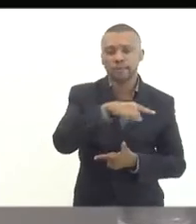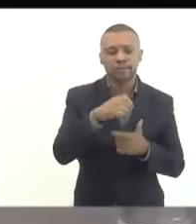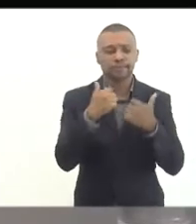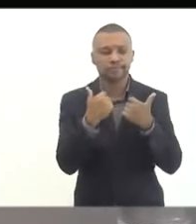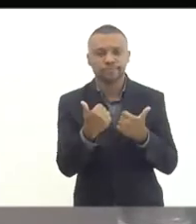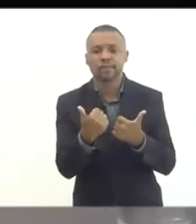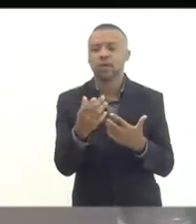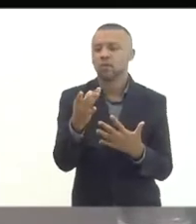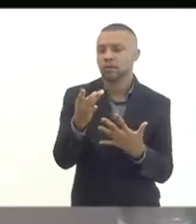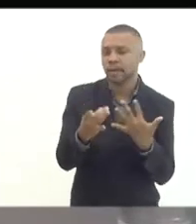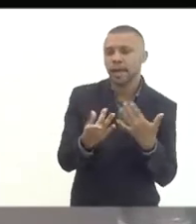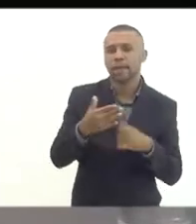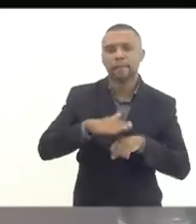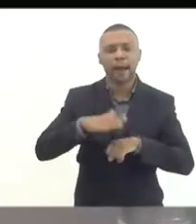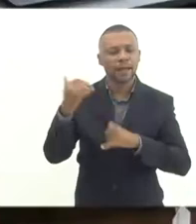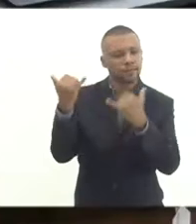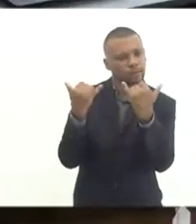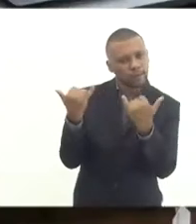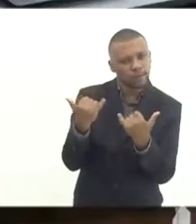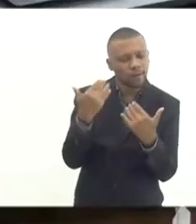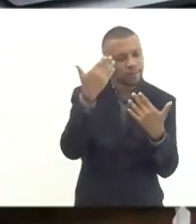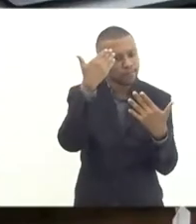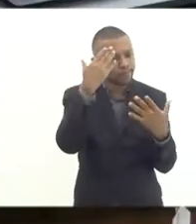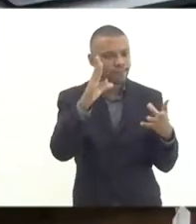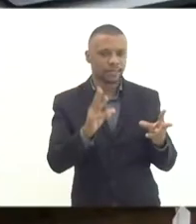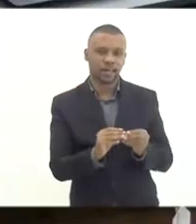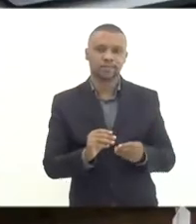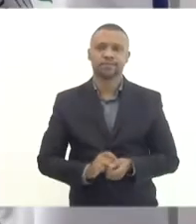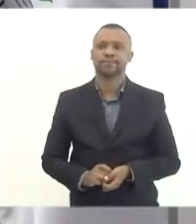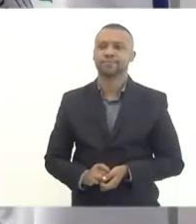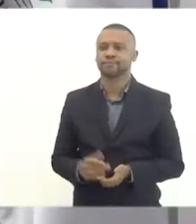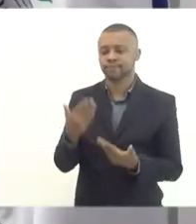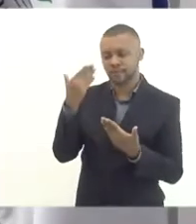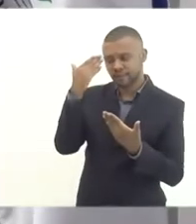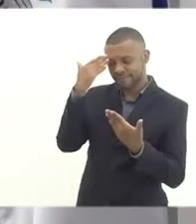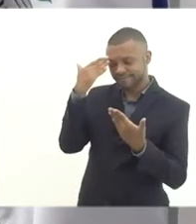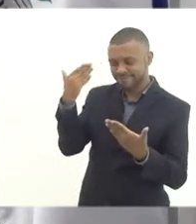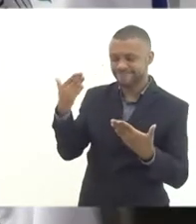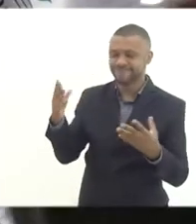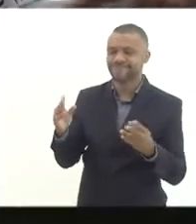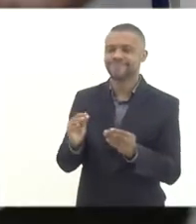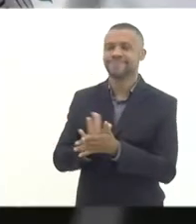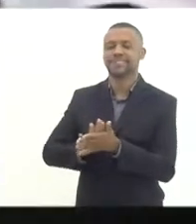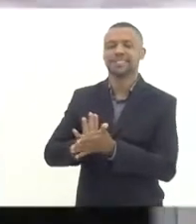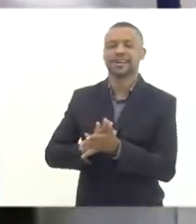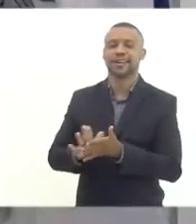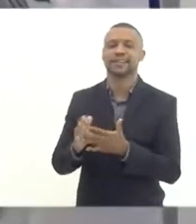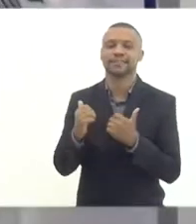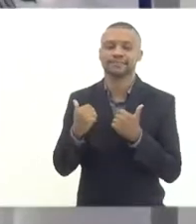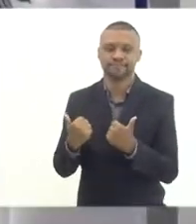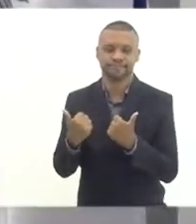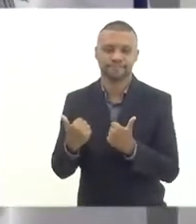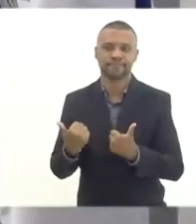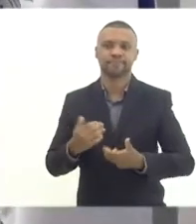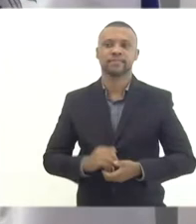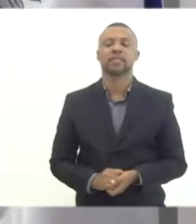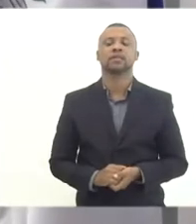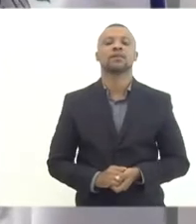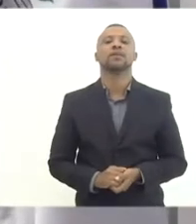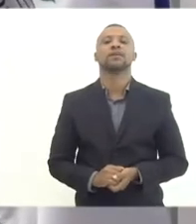mais detalhes obrigada eu sou eu que agradeço